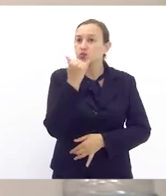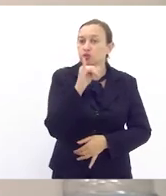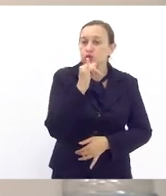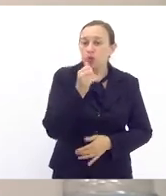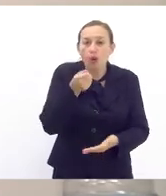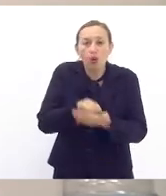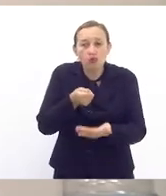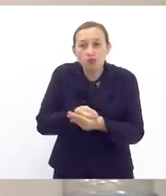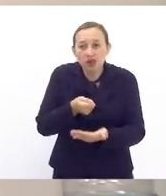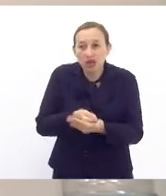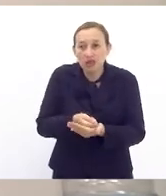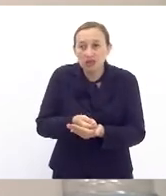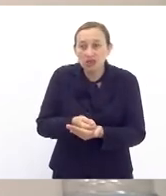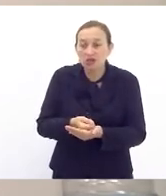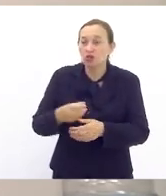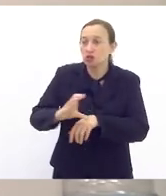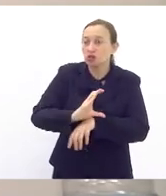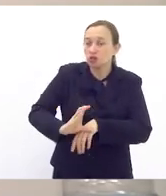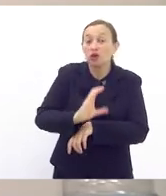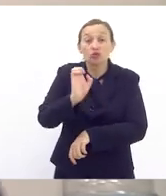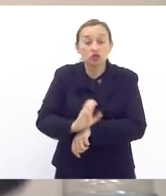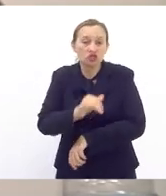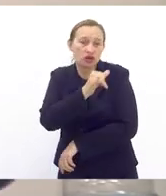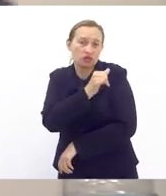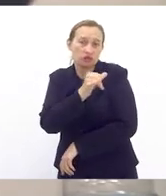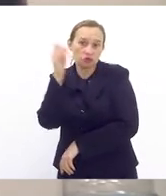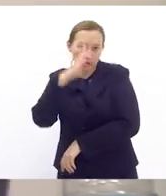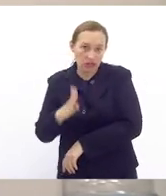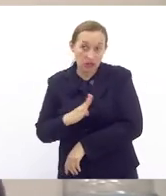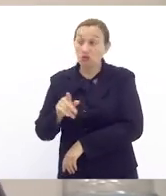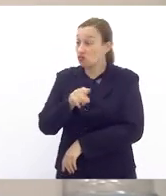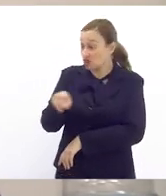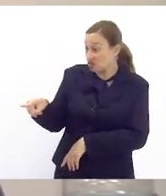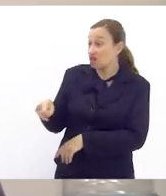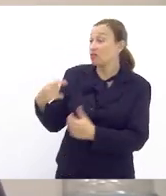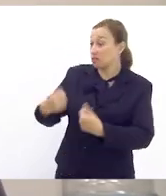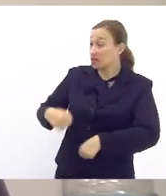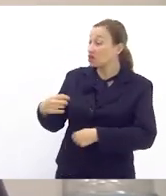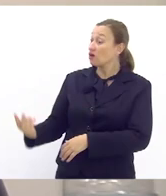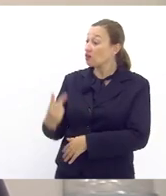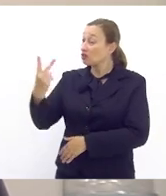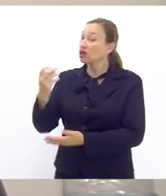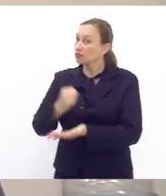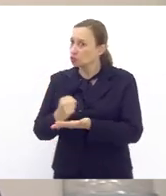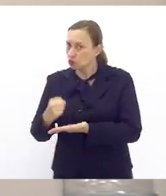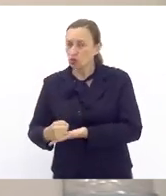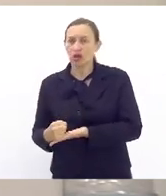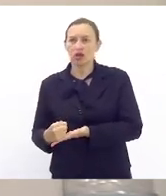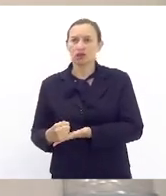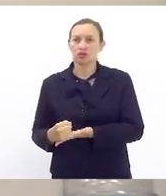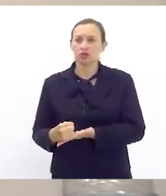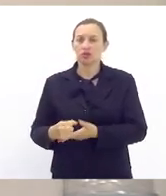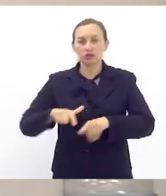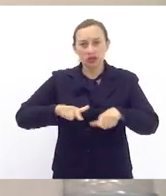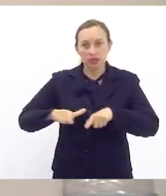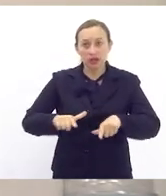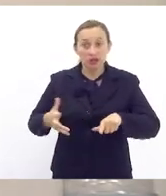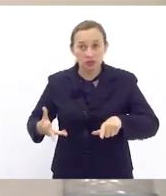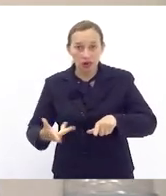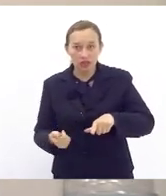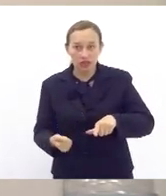uma obrigação constitucional do estado brasileiro e que vocês Honrar nos seus contratos de prestação de serviço